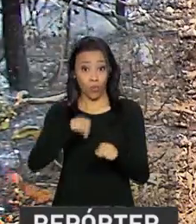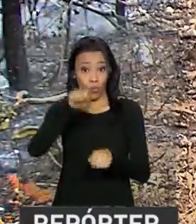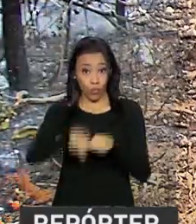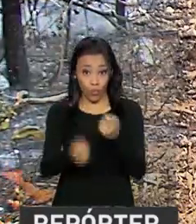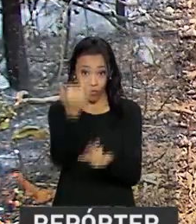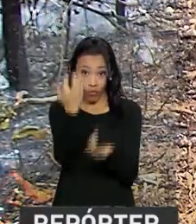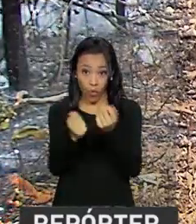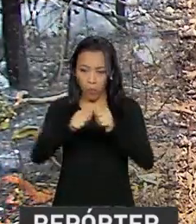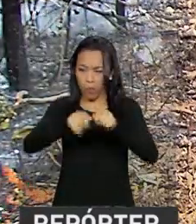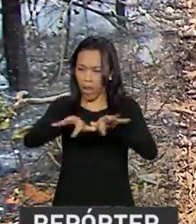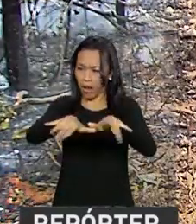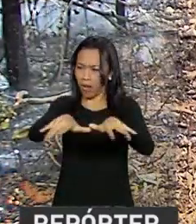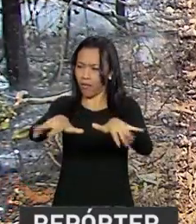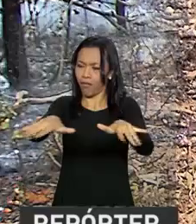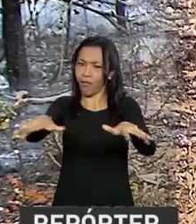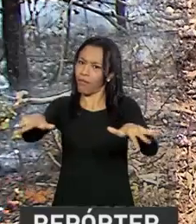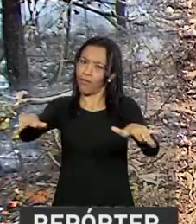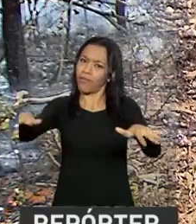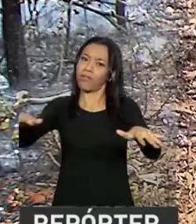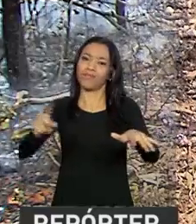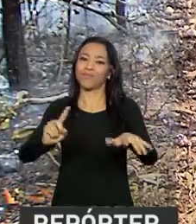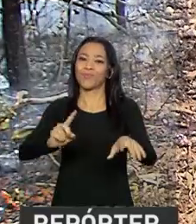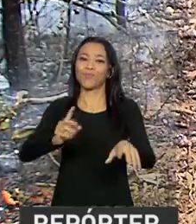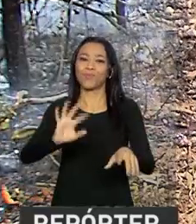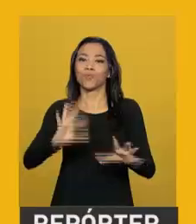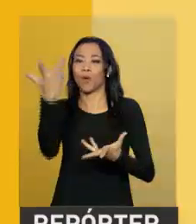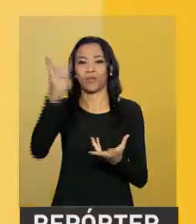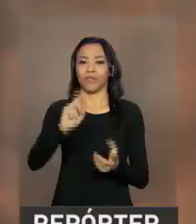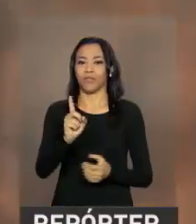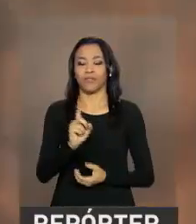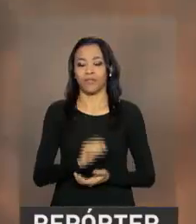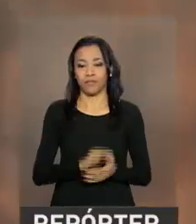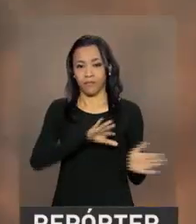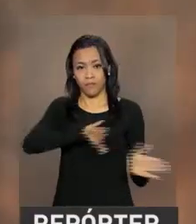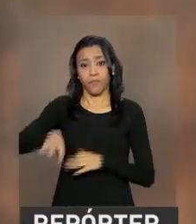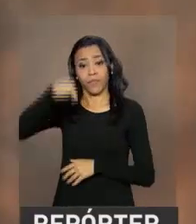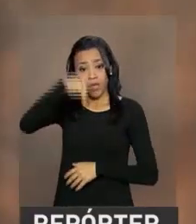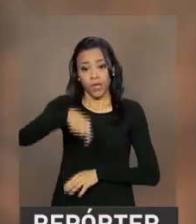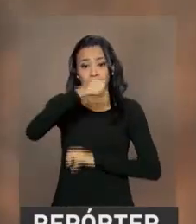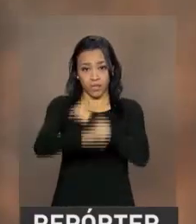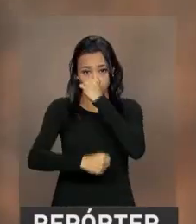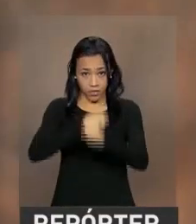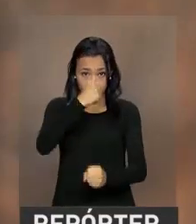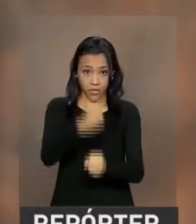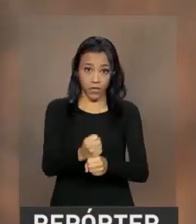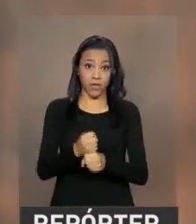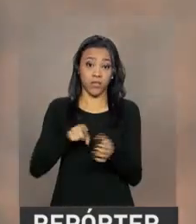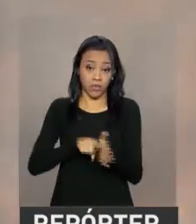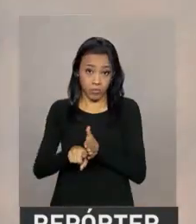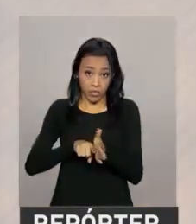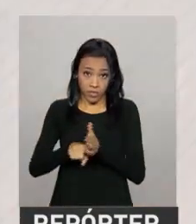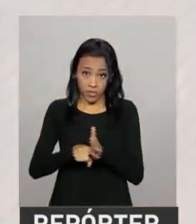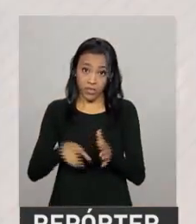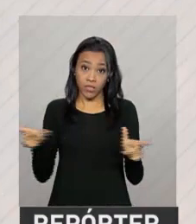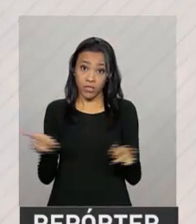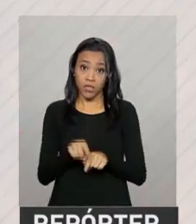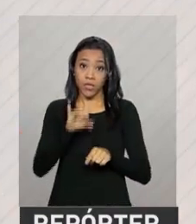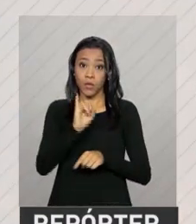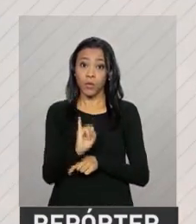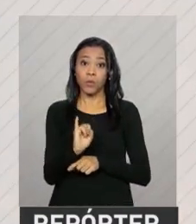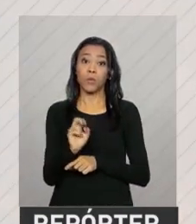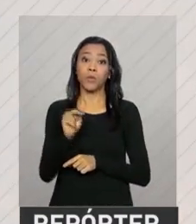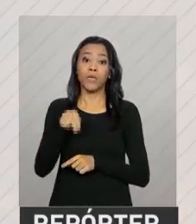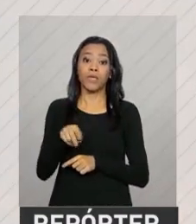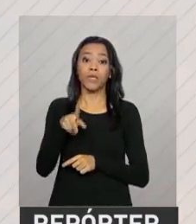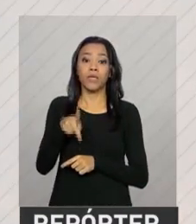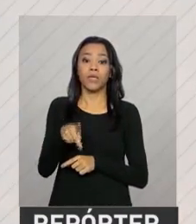mais do que é o permitido ou programado por a gente, né? Esse ano, o Instituto Nacional de Pesquisas Espaciais, o INPE, já registrou